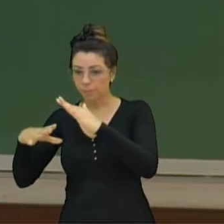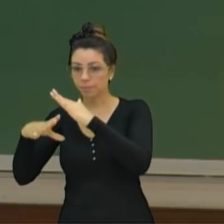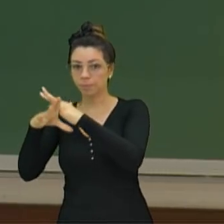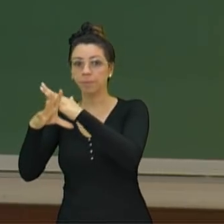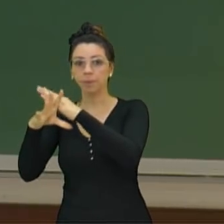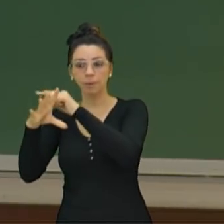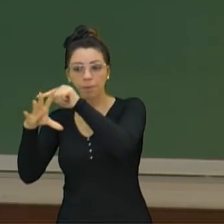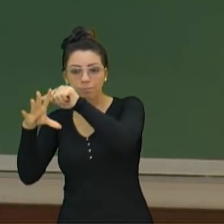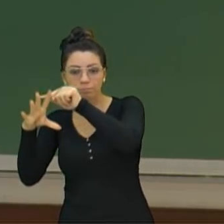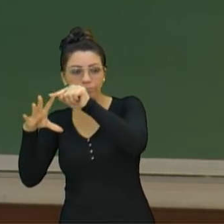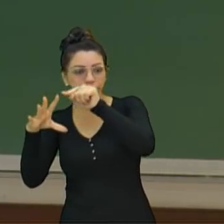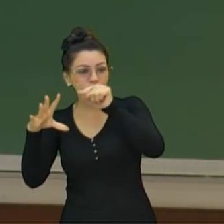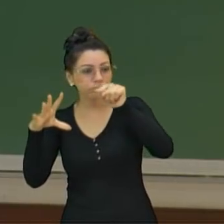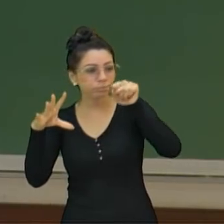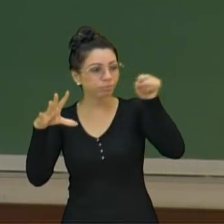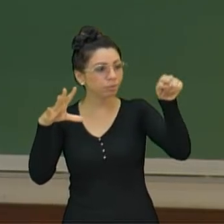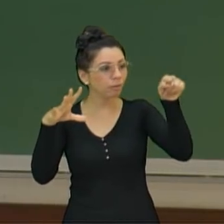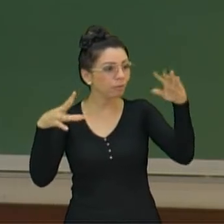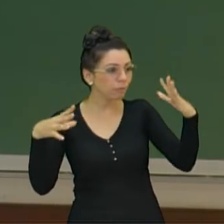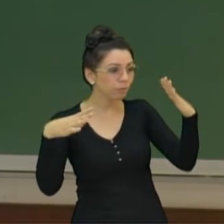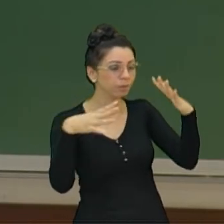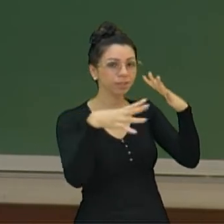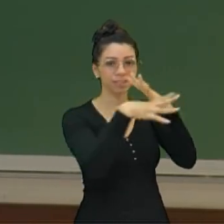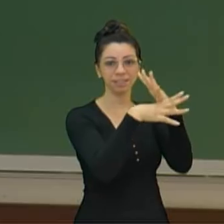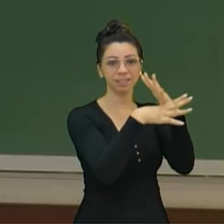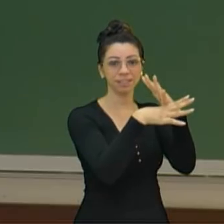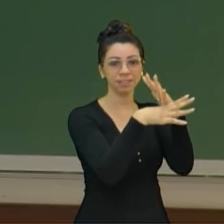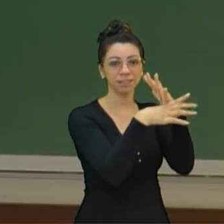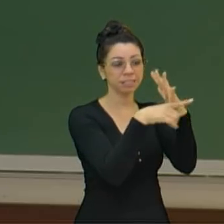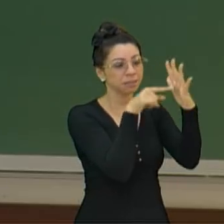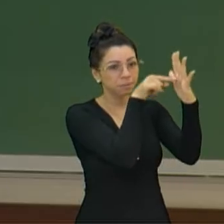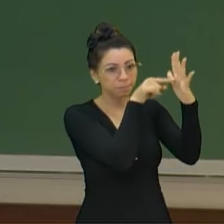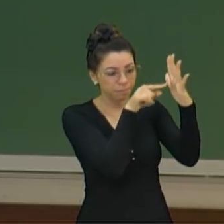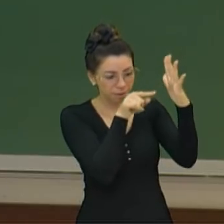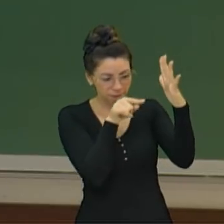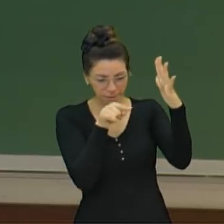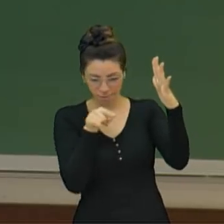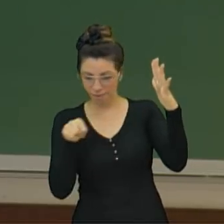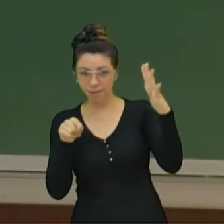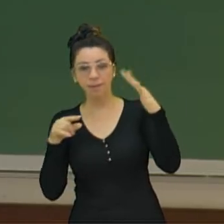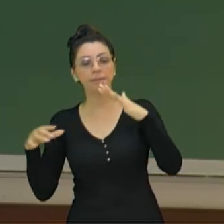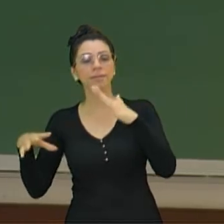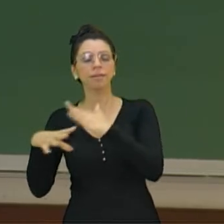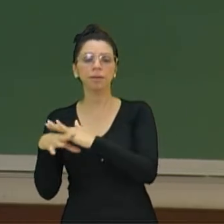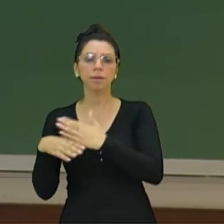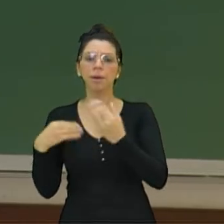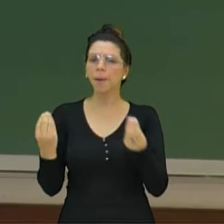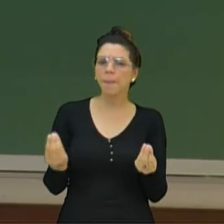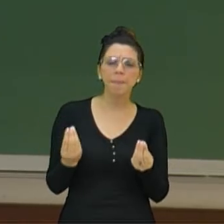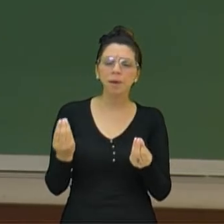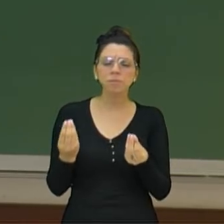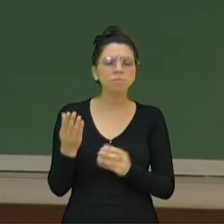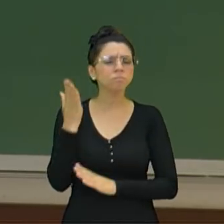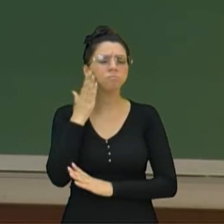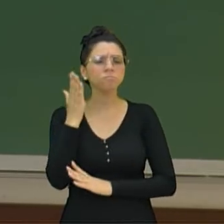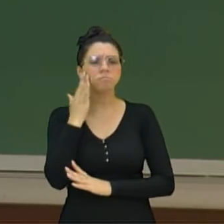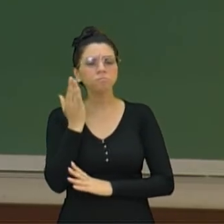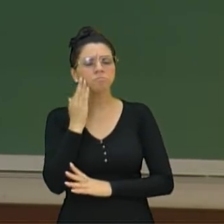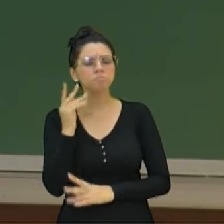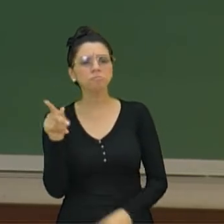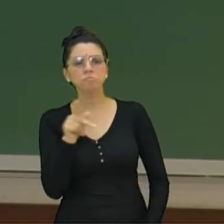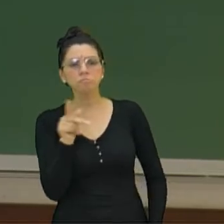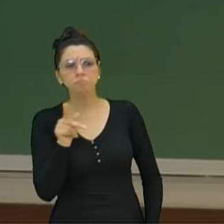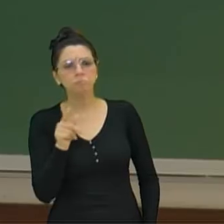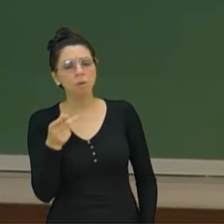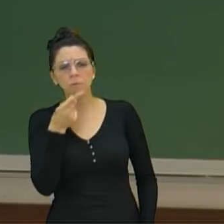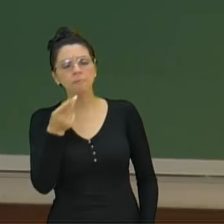segundo neurônio. E onde a minha mão indica agora é o terceiro neurônio. Mas como que você sabe isso, Fabiano? Eu errei, eu